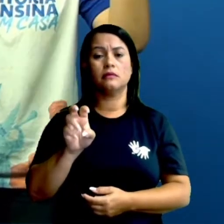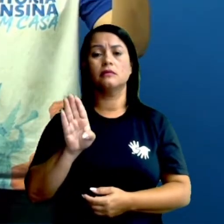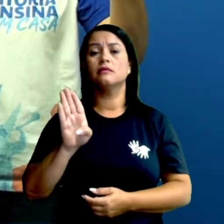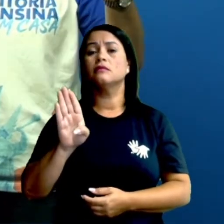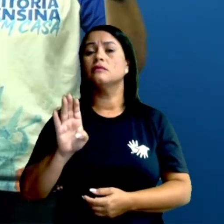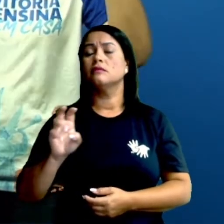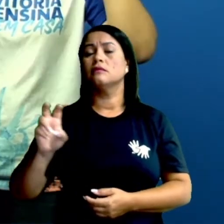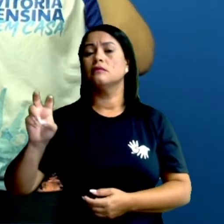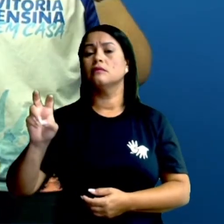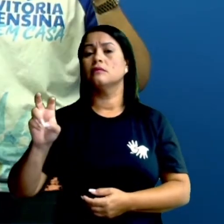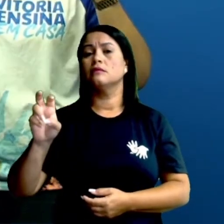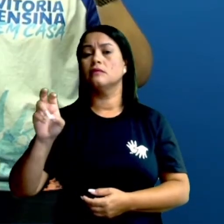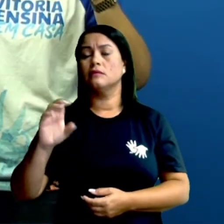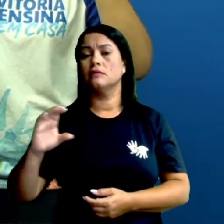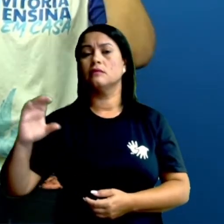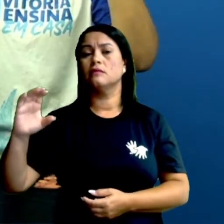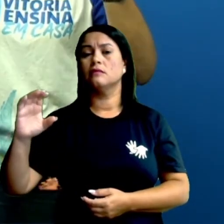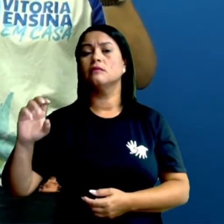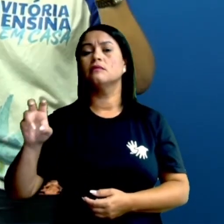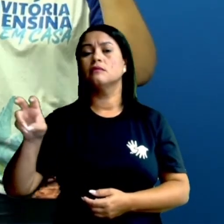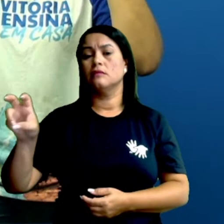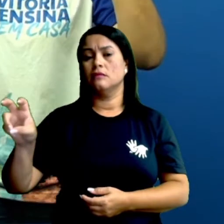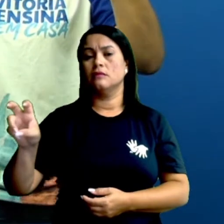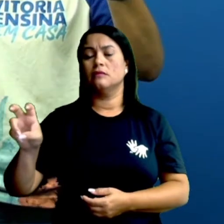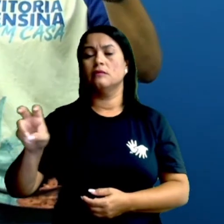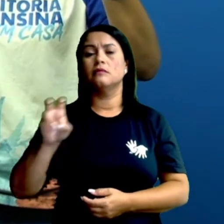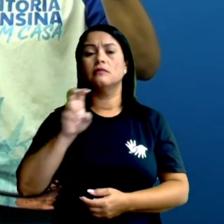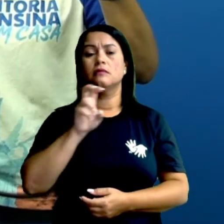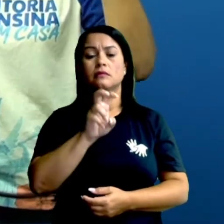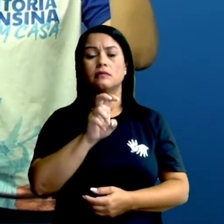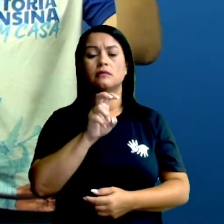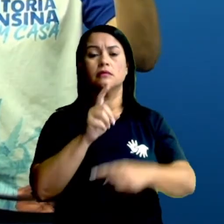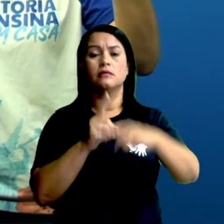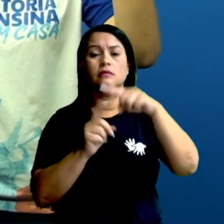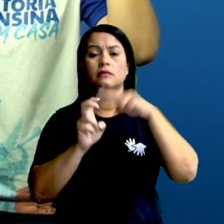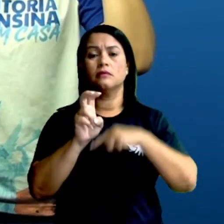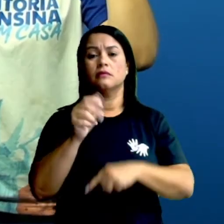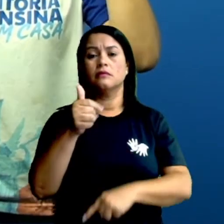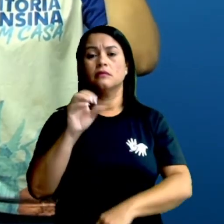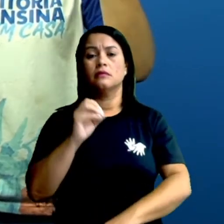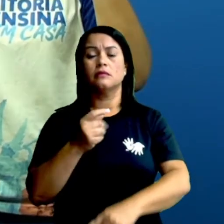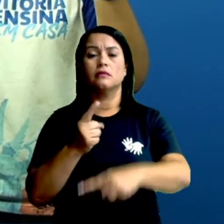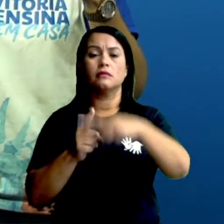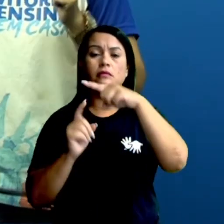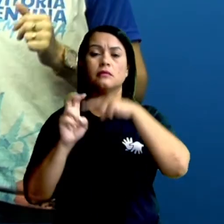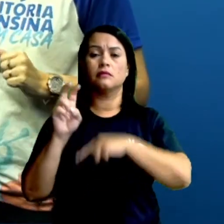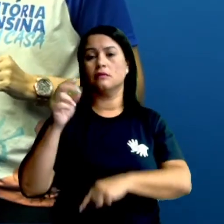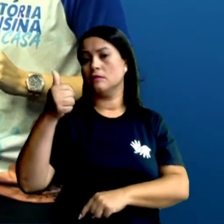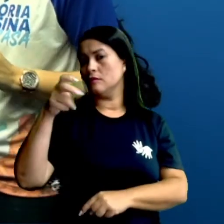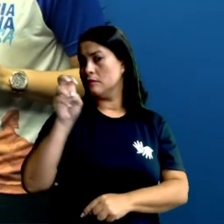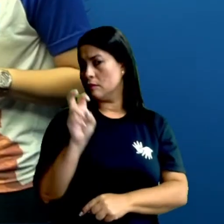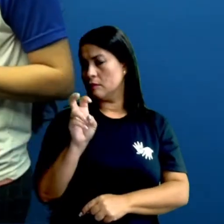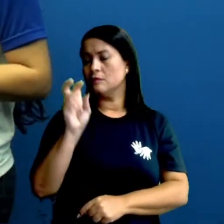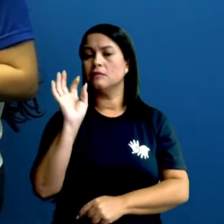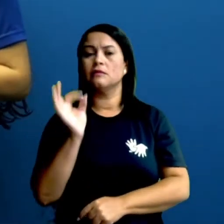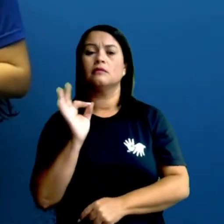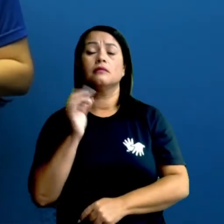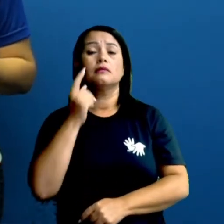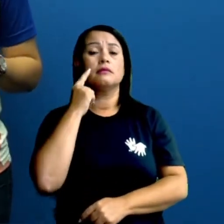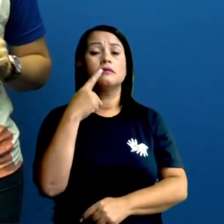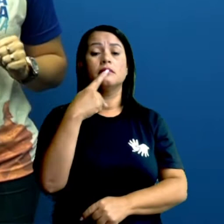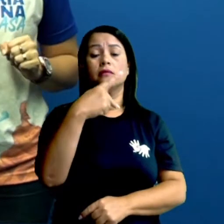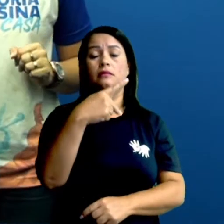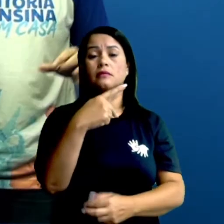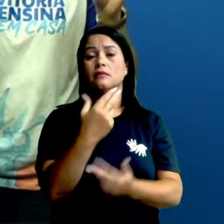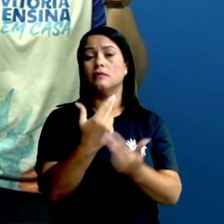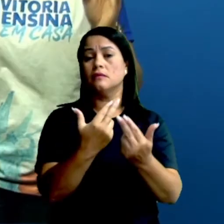de B? 5. O valor de C quanto? 5. Então, 5 mais 5, 10. Com mais 5, 15. Então, ó, o perímetro